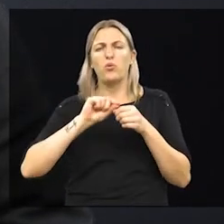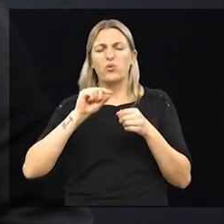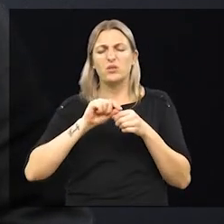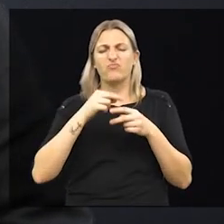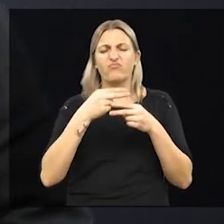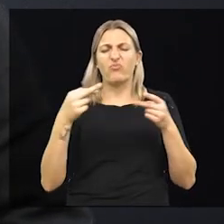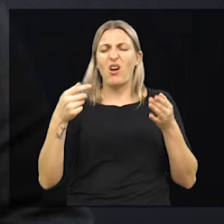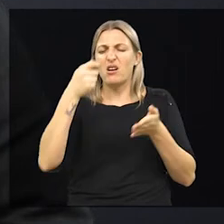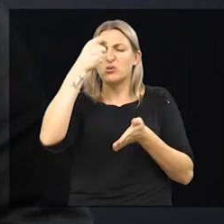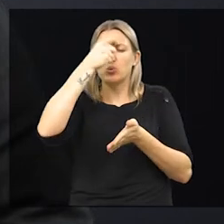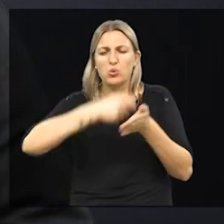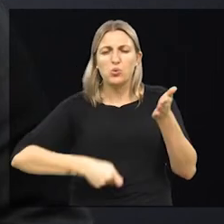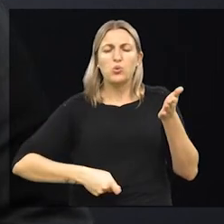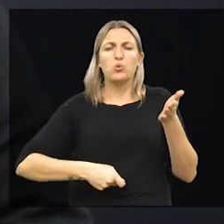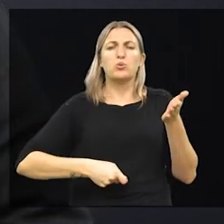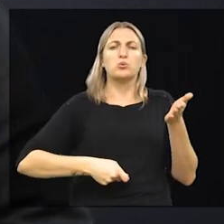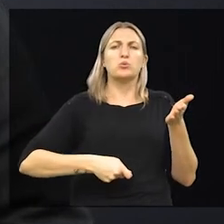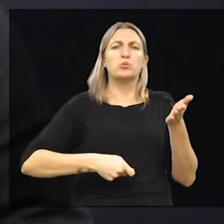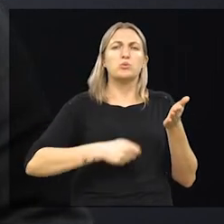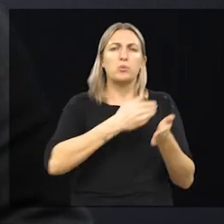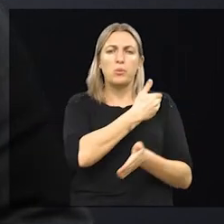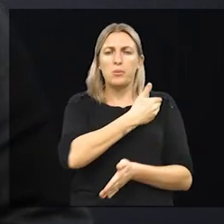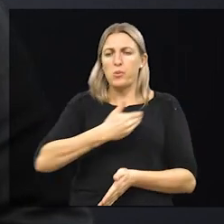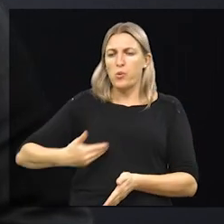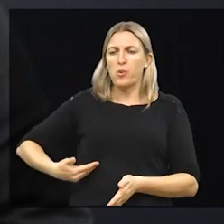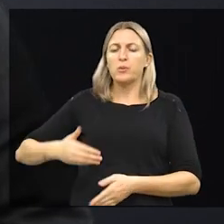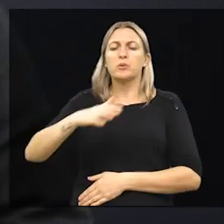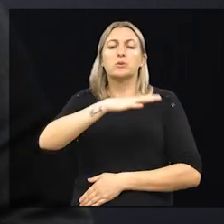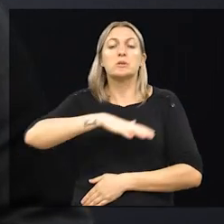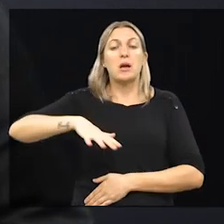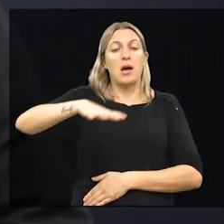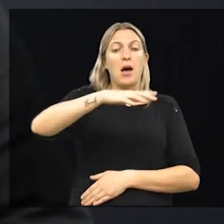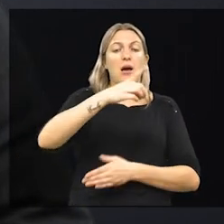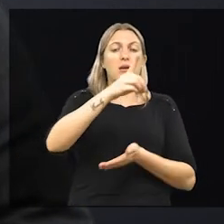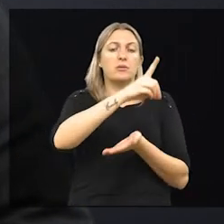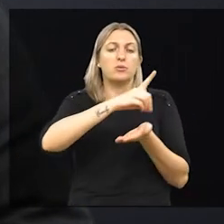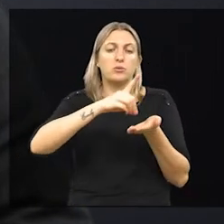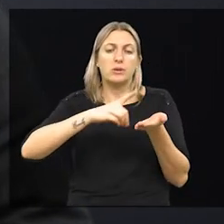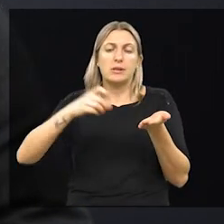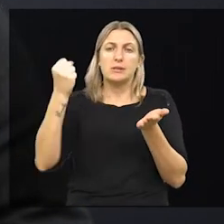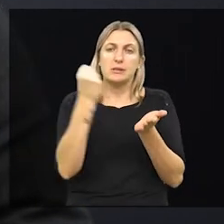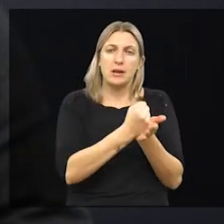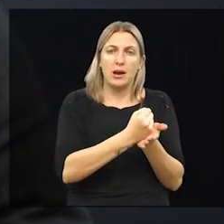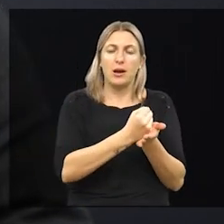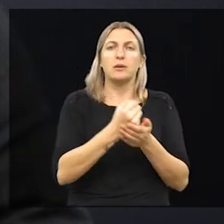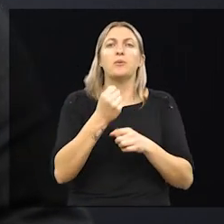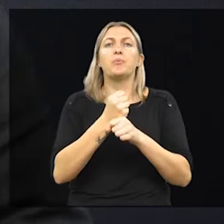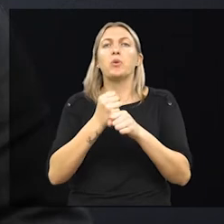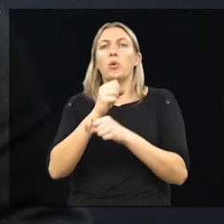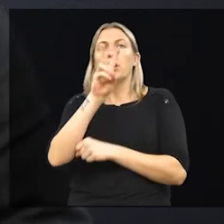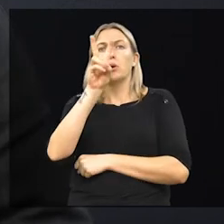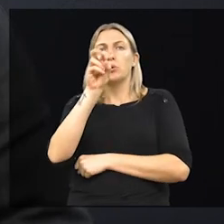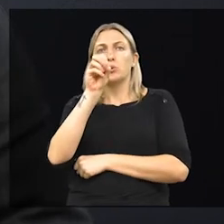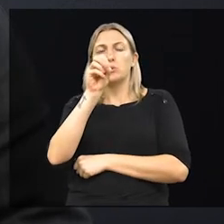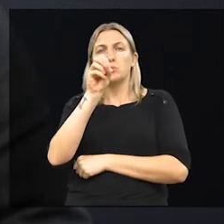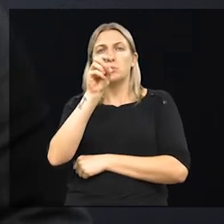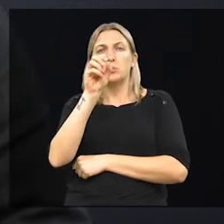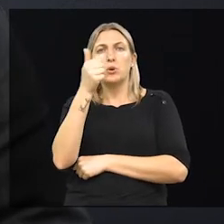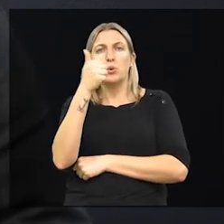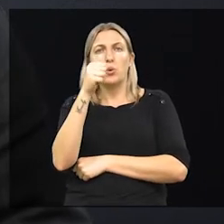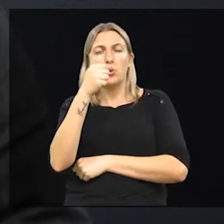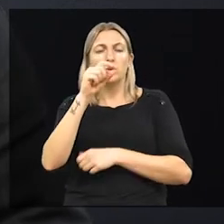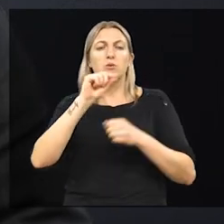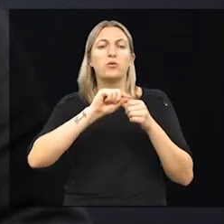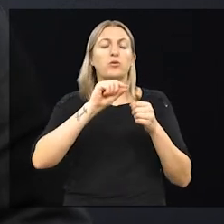eu prestei concurso do instituto federal do paraná e foi aprovada então assim que eu apresentei que eu defendi a minha dissertação